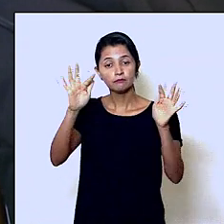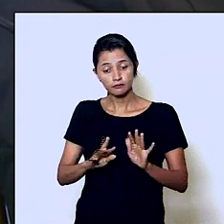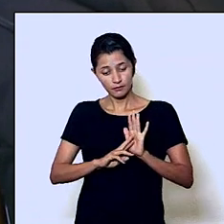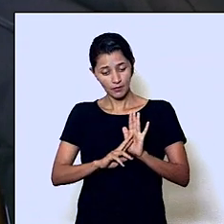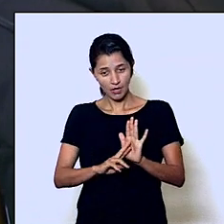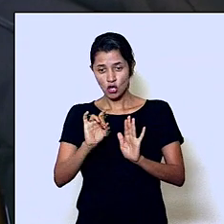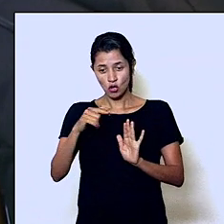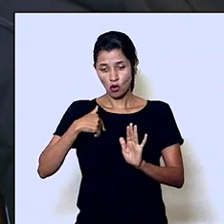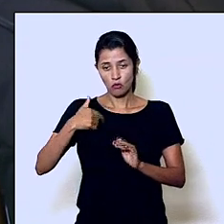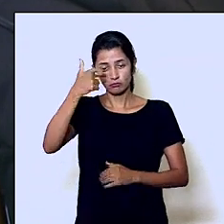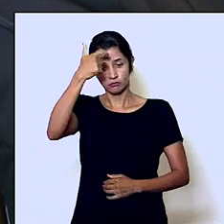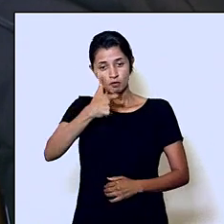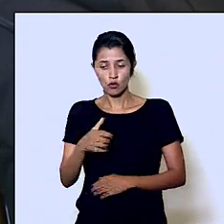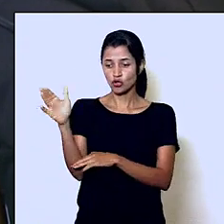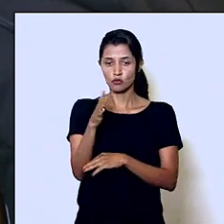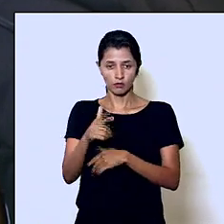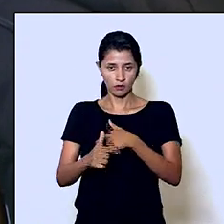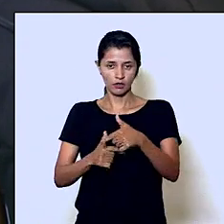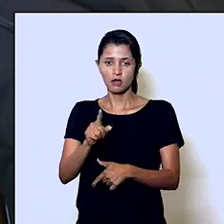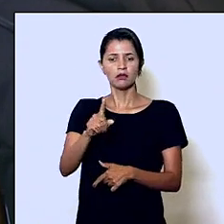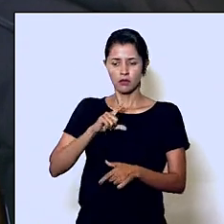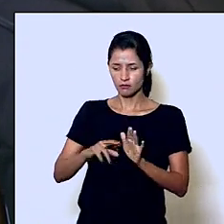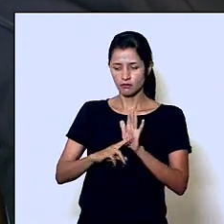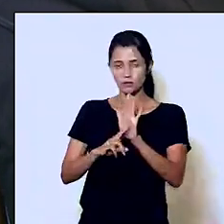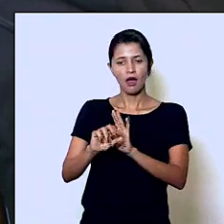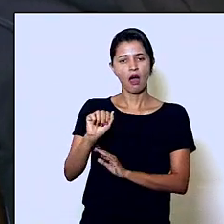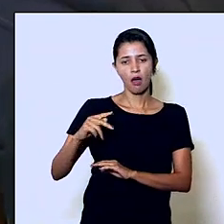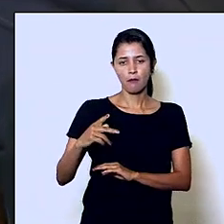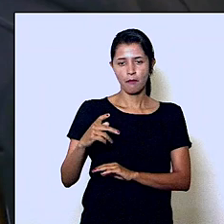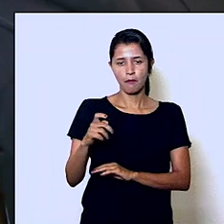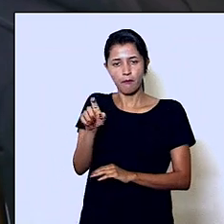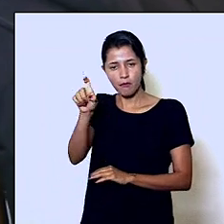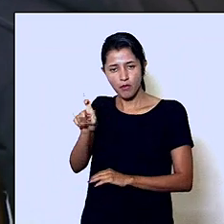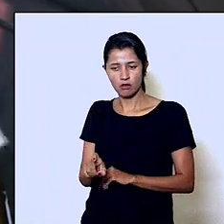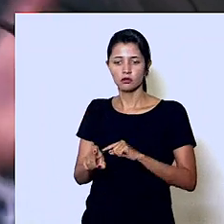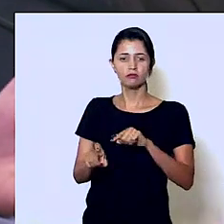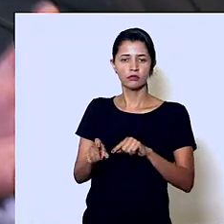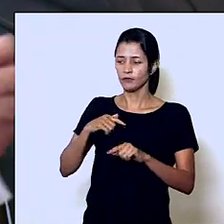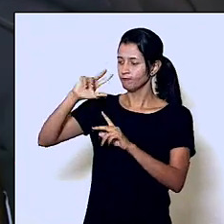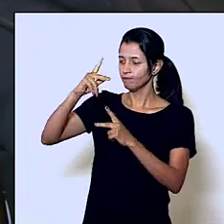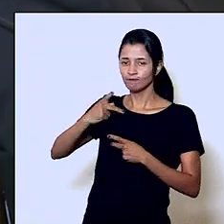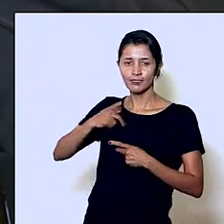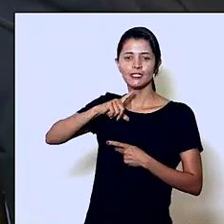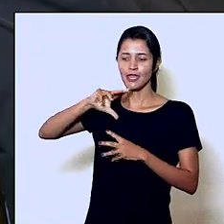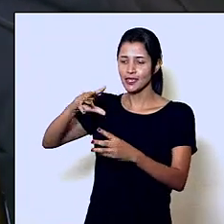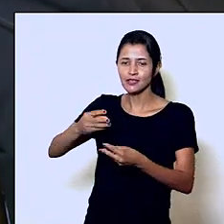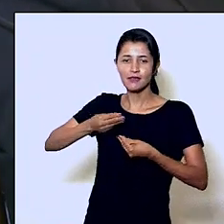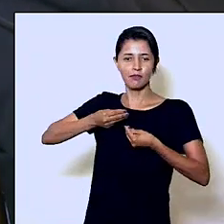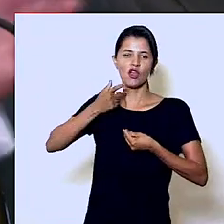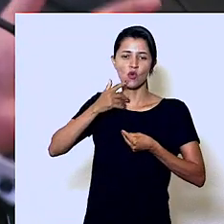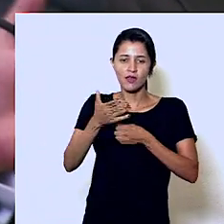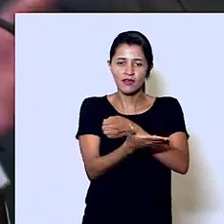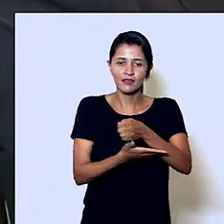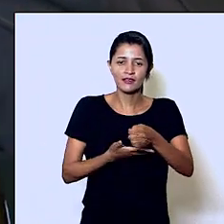mas representar a Apex Brasil. E a Apex Brasil se sente herdeira dessa abordagem. E ao lado do Itamaraty, do governo,